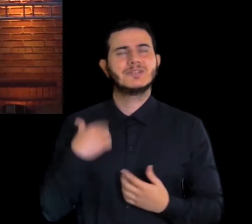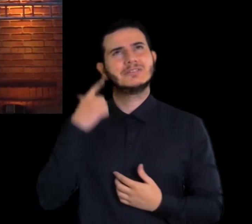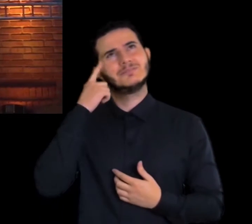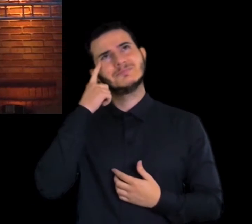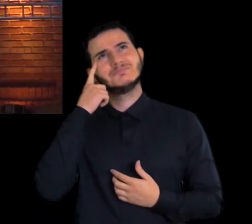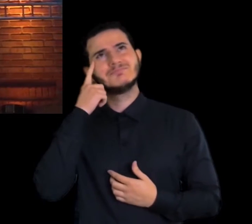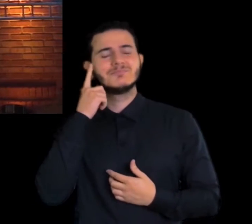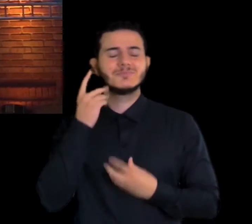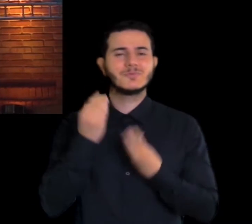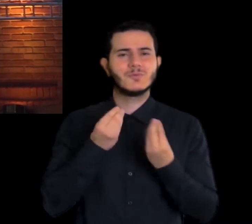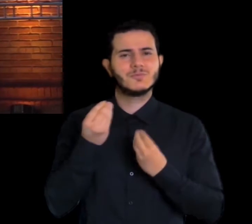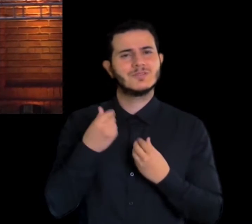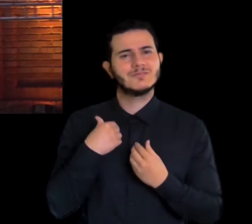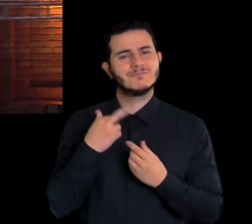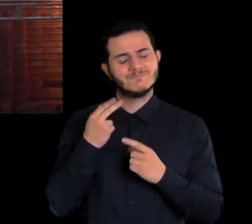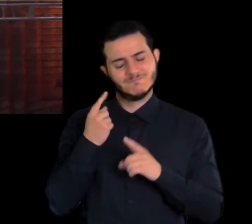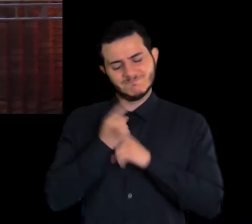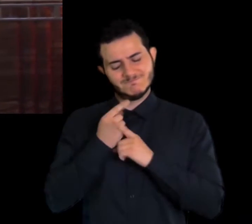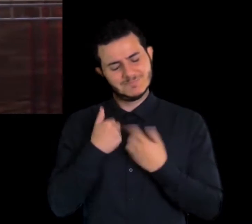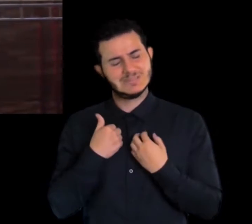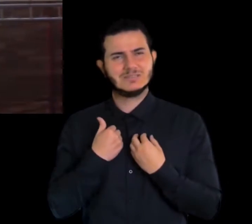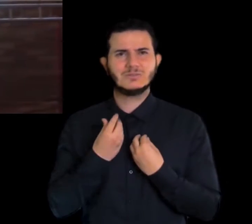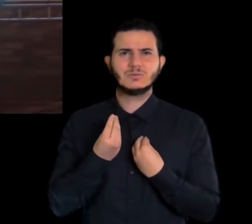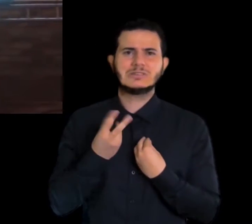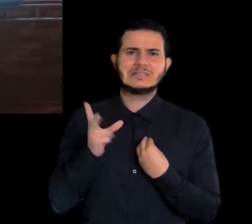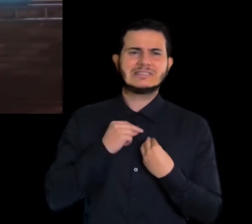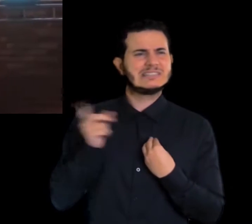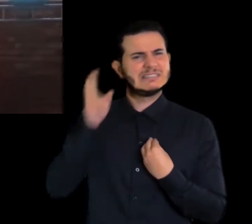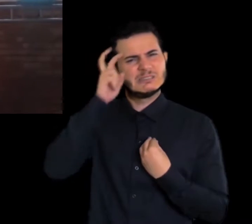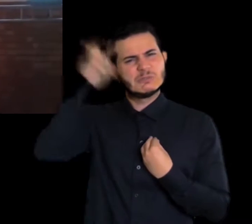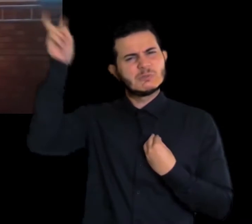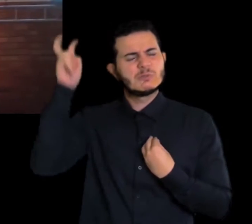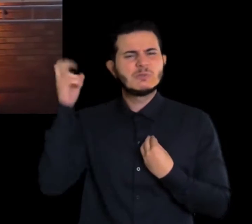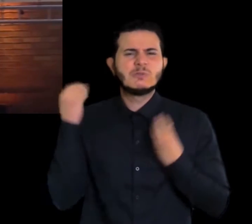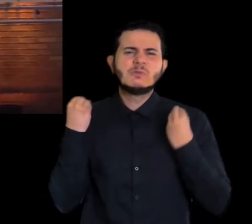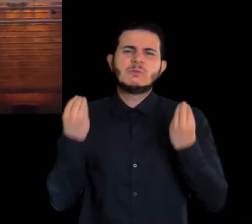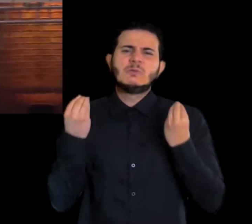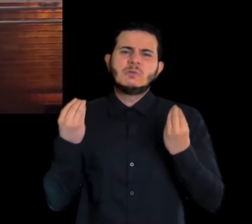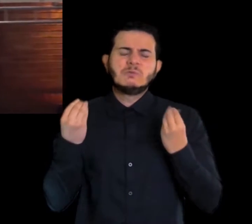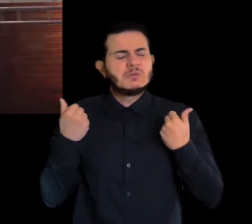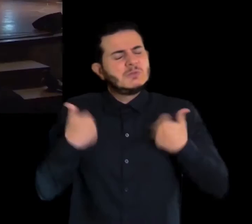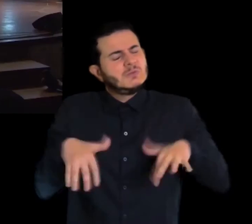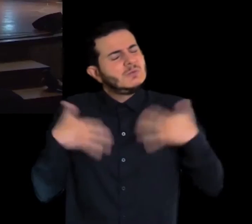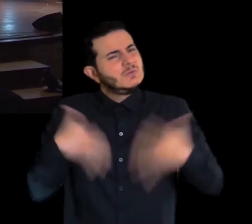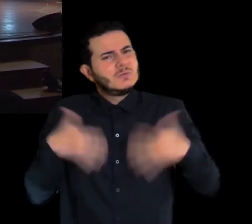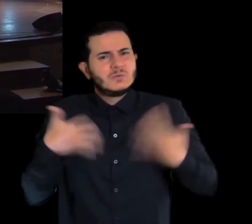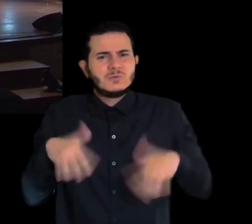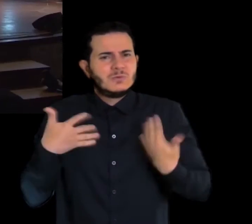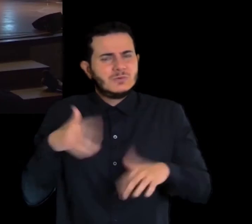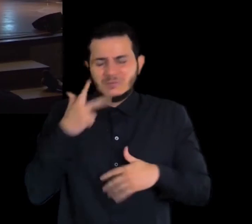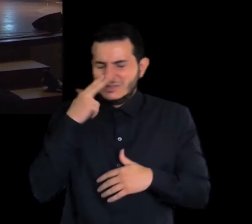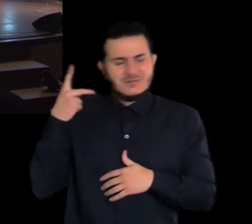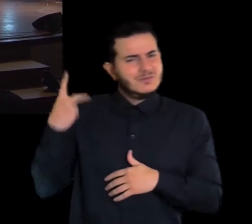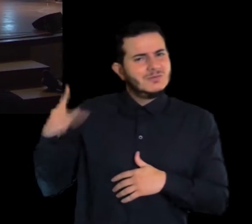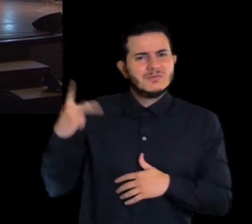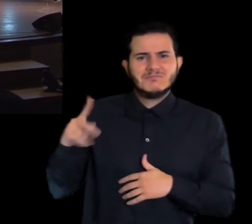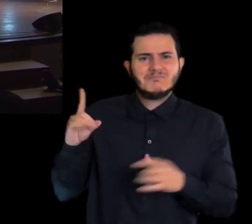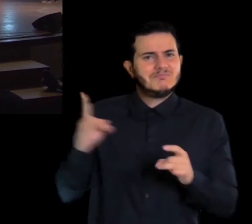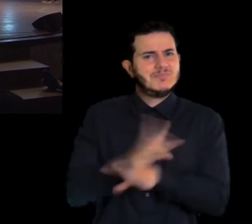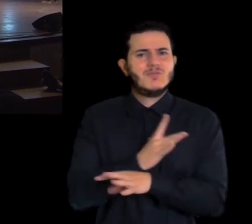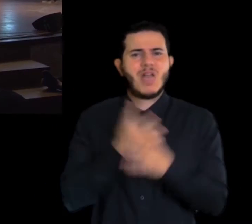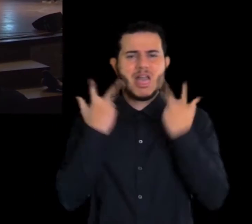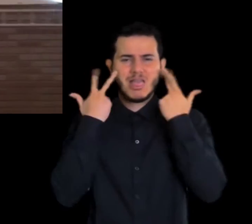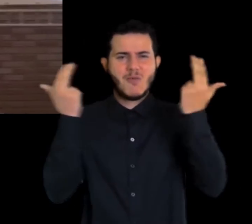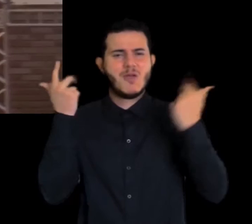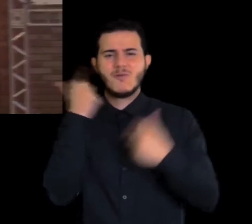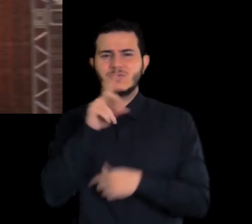Aí eu, na hora, né, eu achei um jeito de me confortar, falei, nossa, tem um gênio na minha sala. Né? Falei, a menina é um gênio, cara, encarnou Arquimedes aqui, não é